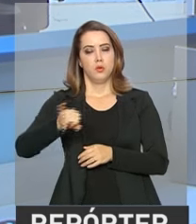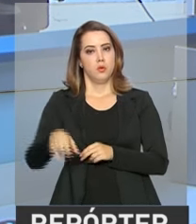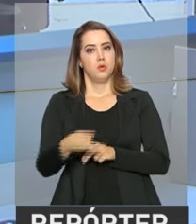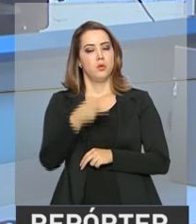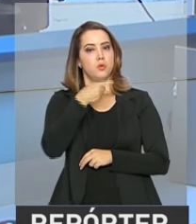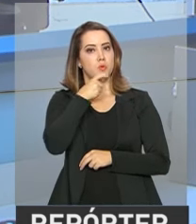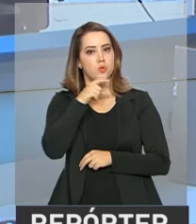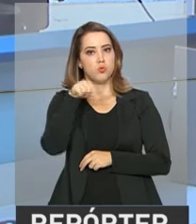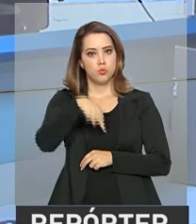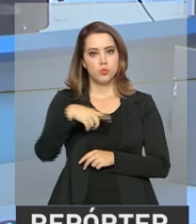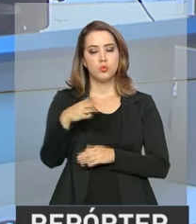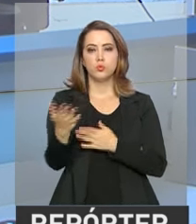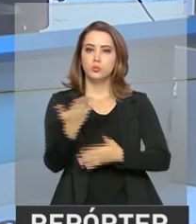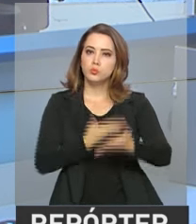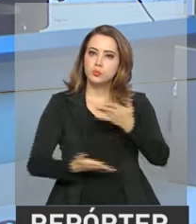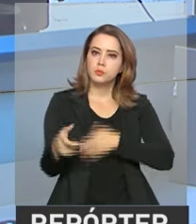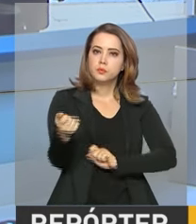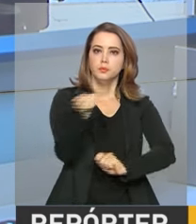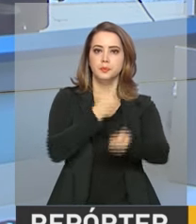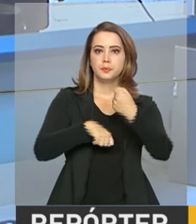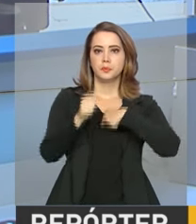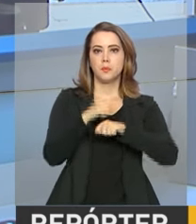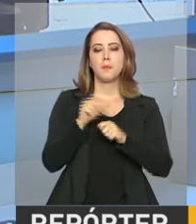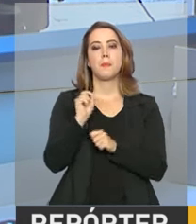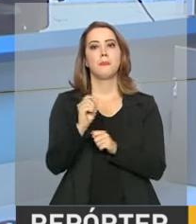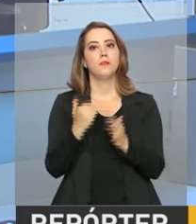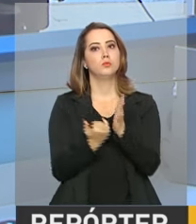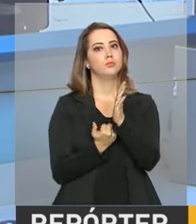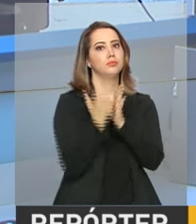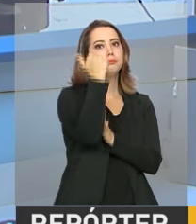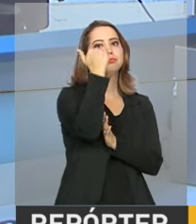balança comercial brasileira registrou um superávit de